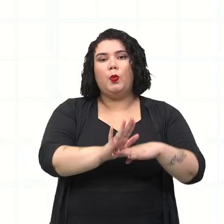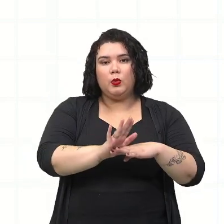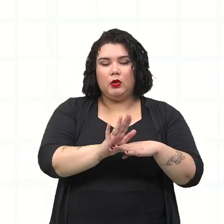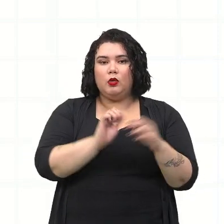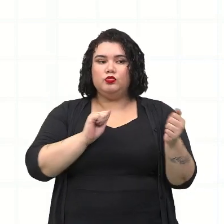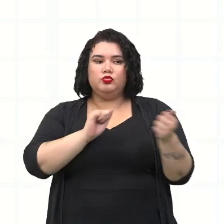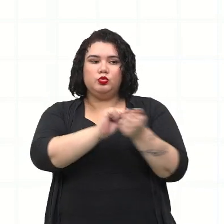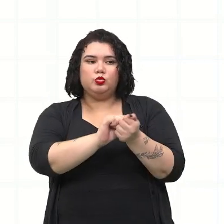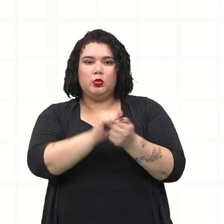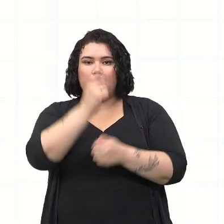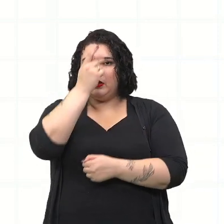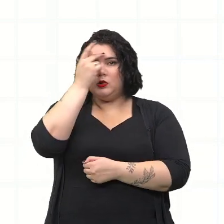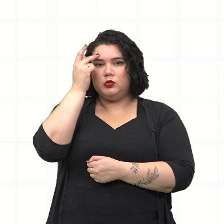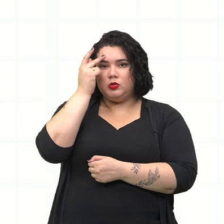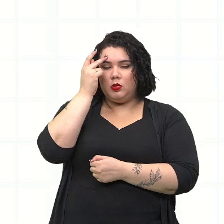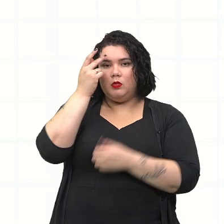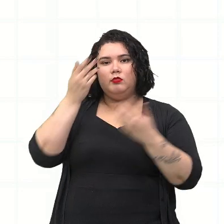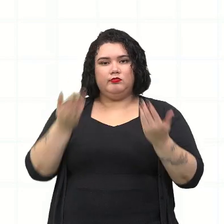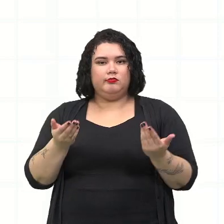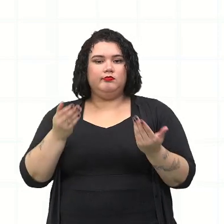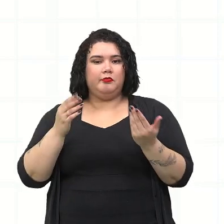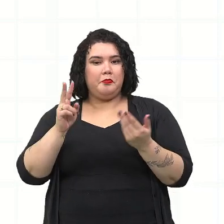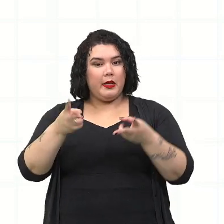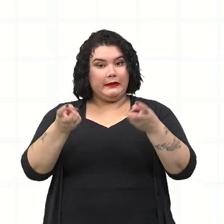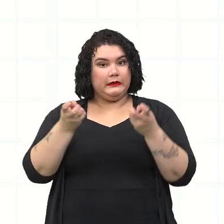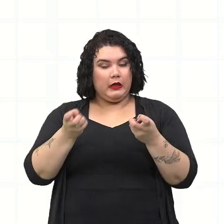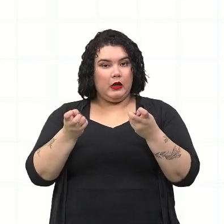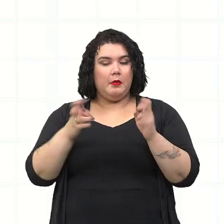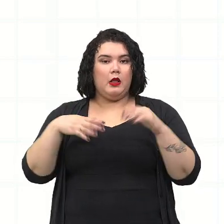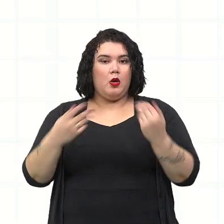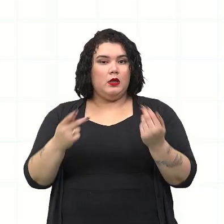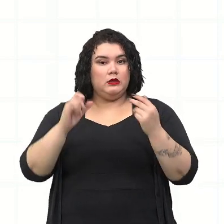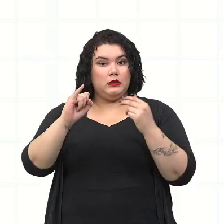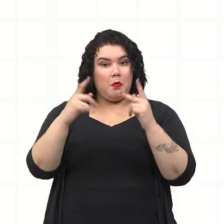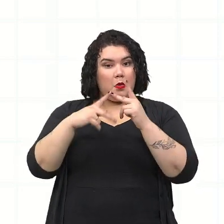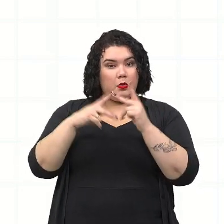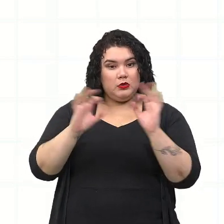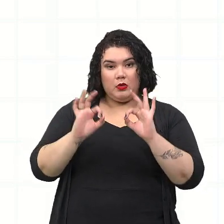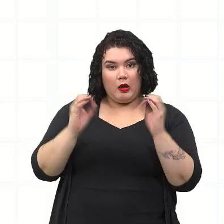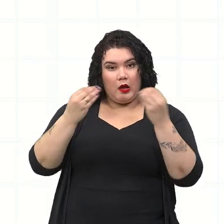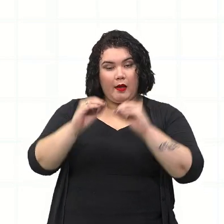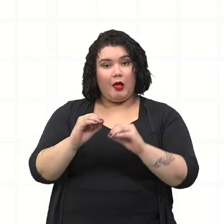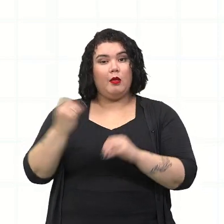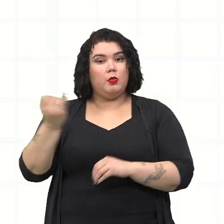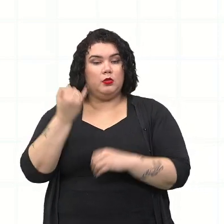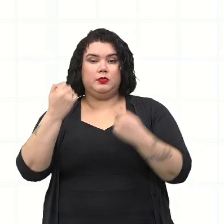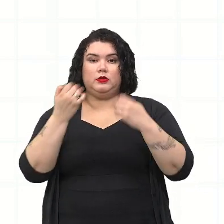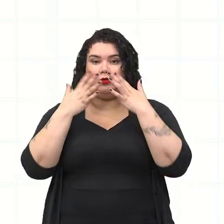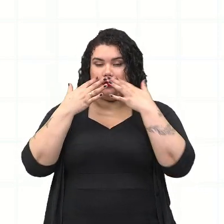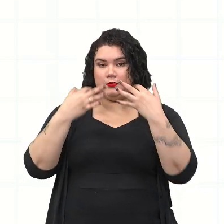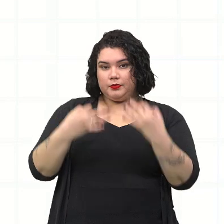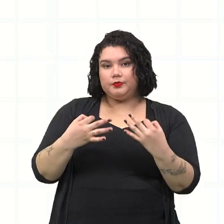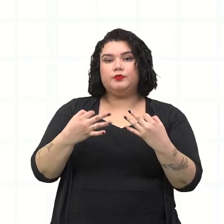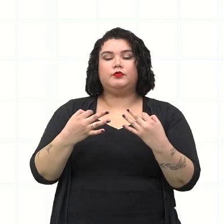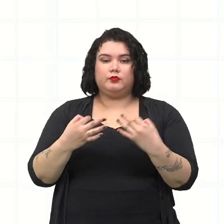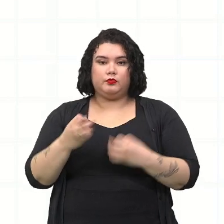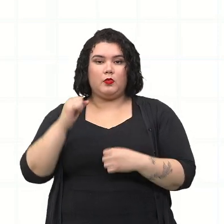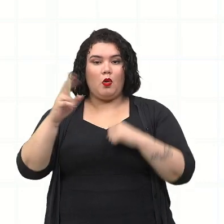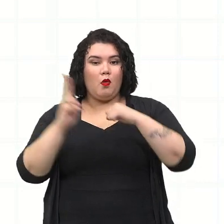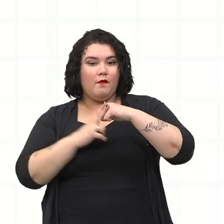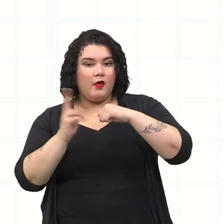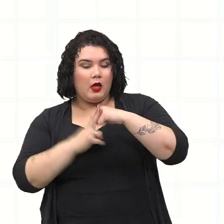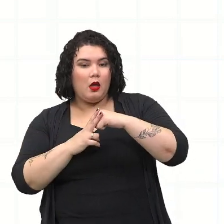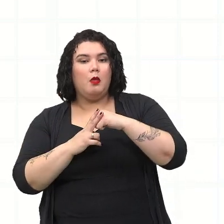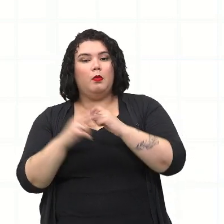Ele assistiu o companheiro, ele ajudou o companheiro. Isso é muito importante, tá? O verbo assistir, no sentido de ver um filme,